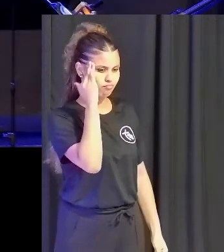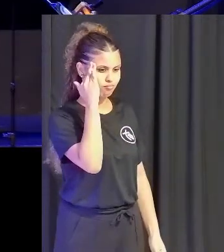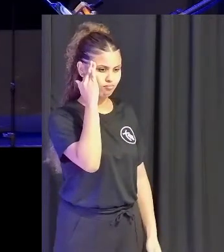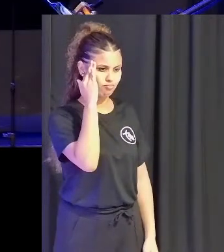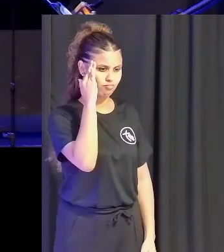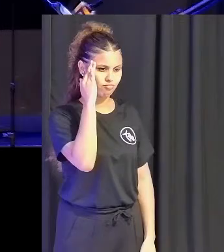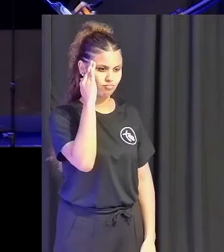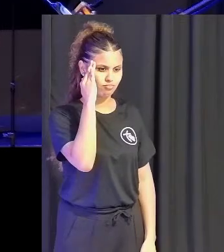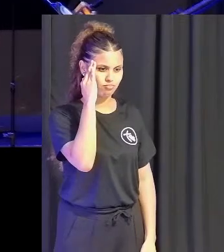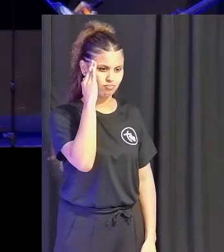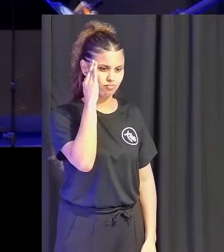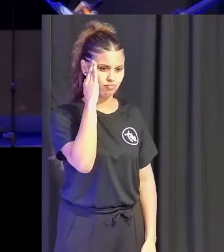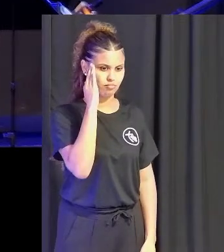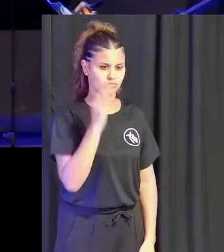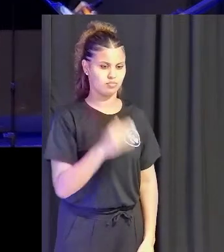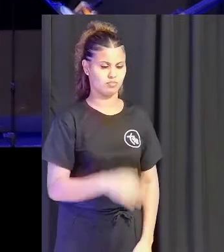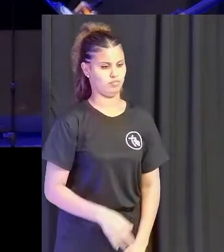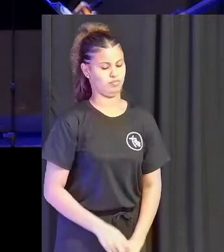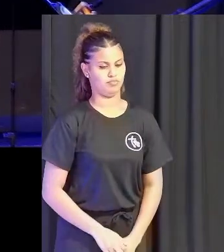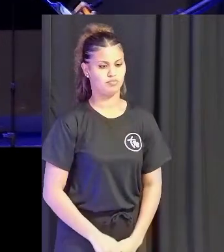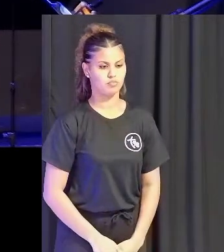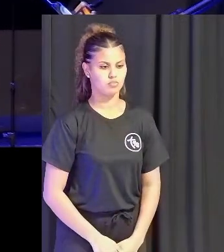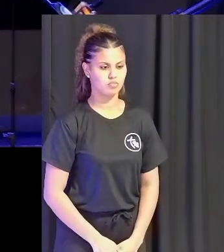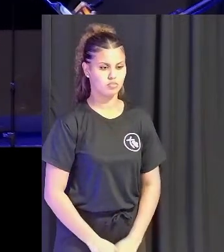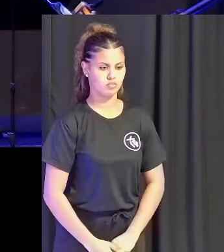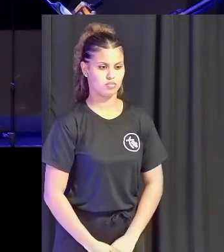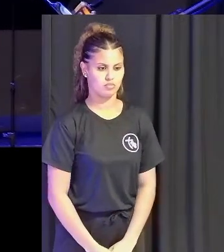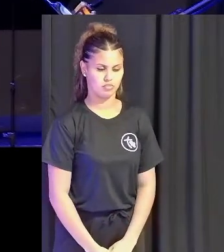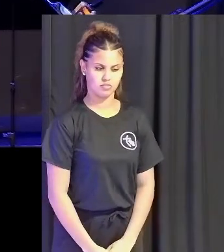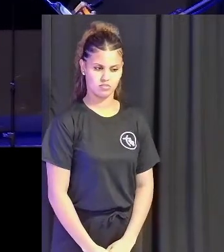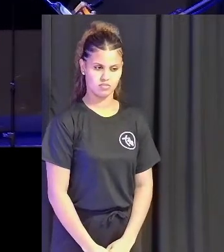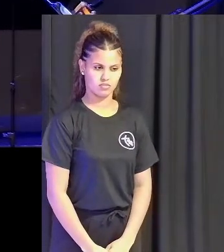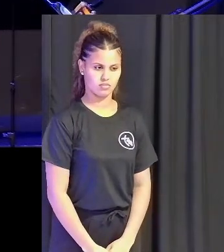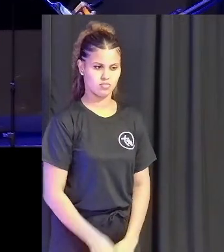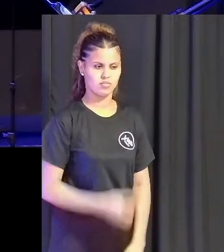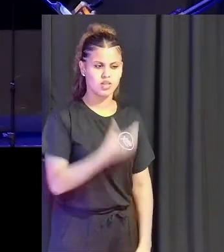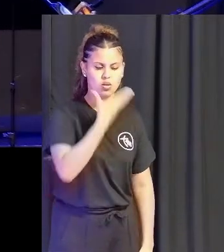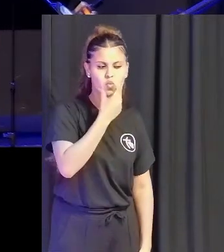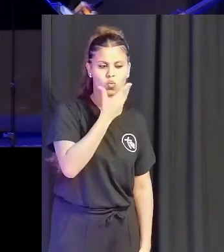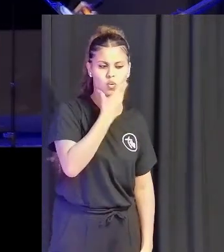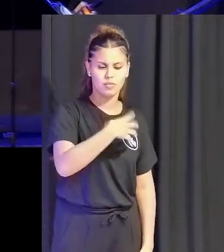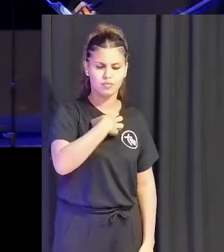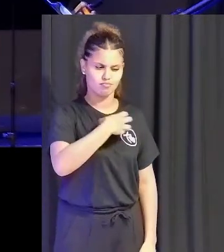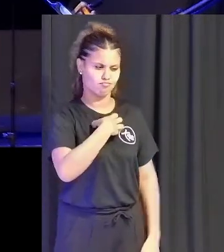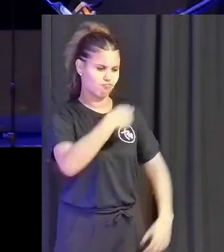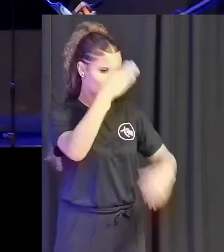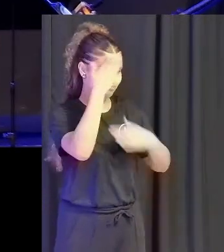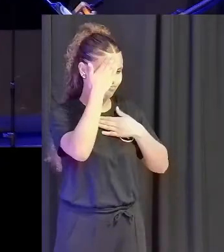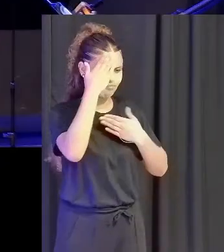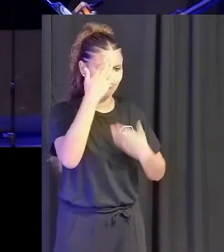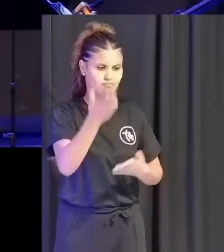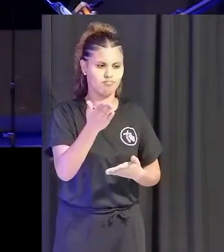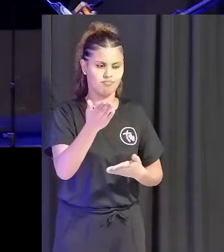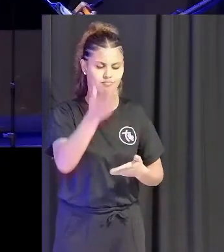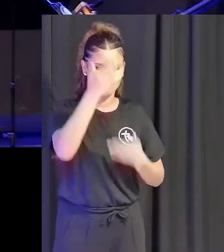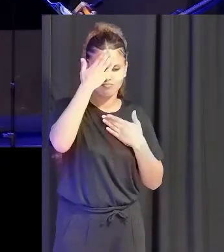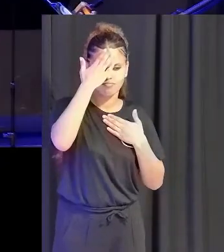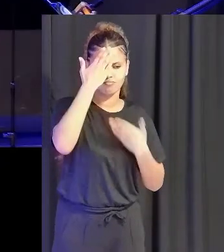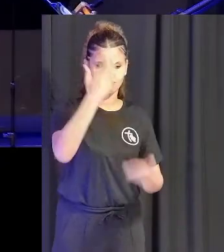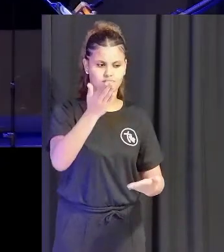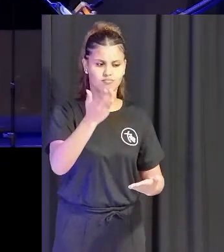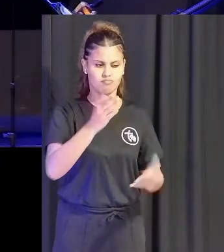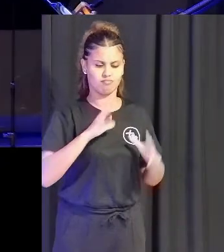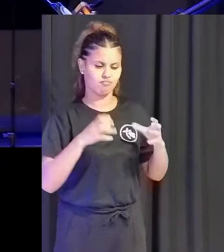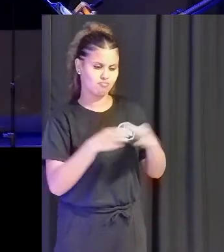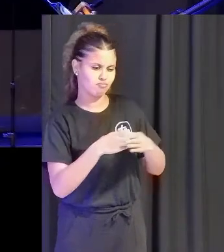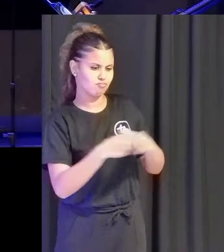para realmente tocar o coração daquele senhor. Ele ficou muito agradecido. Então, quero agradecer os de Libras e